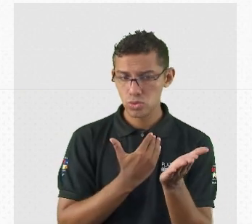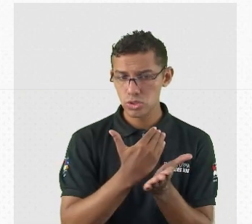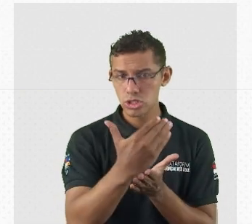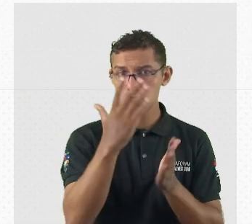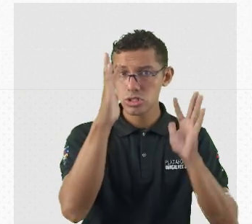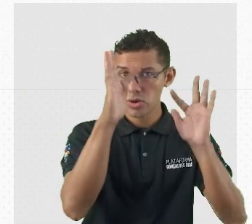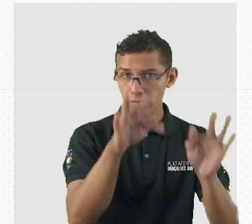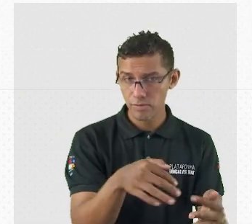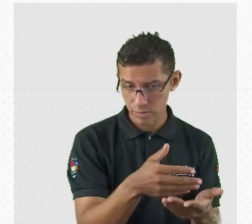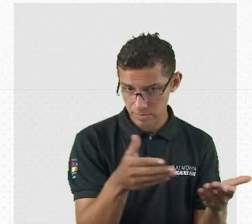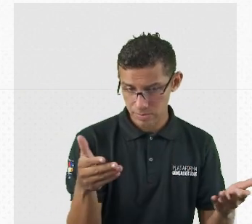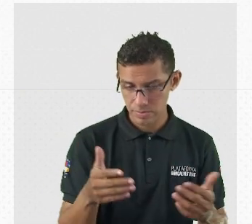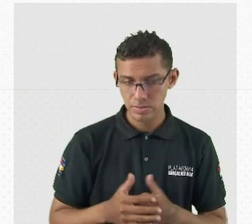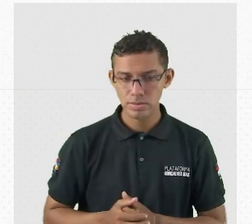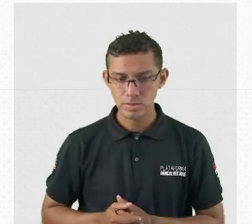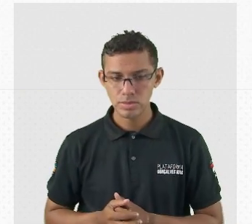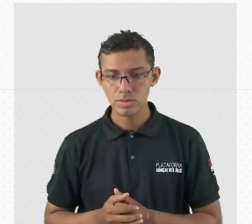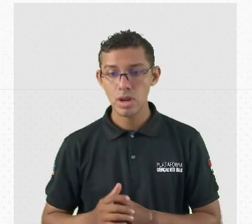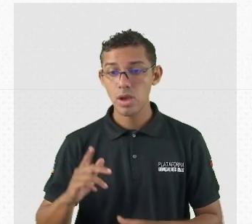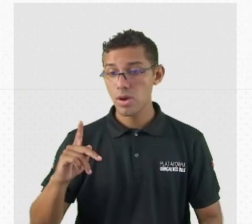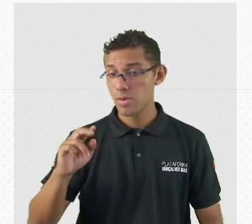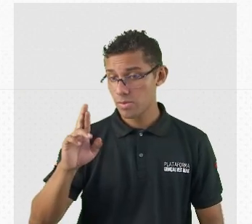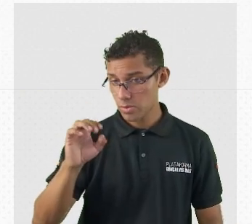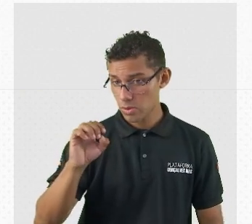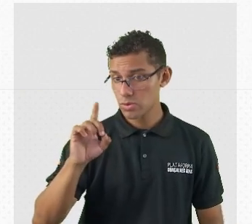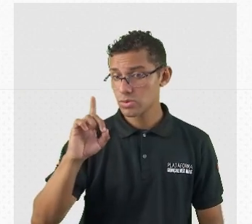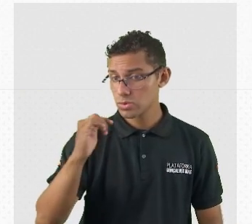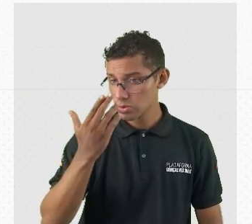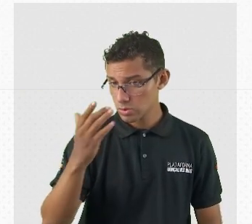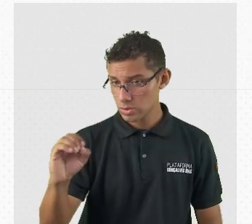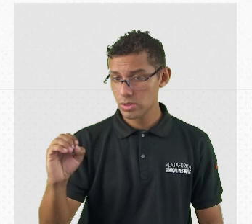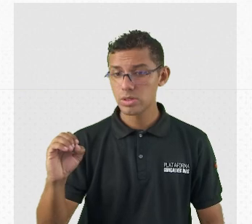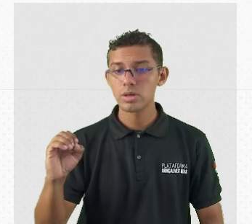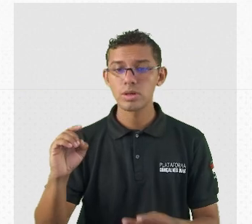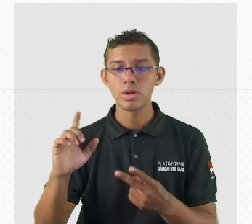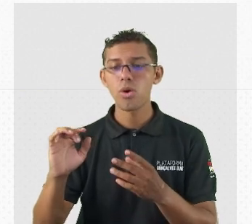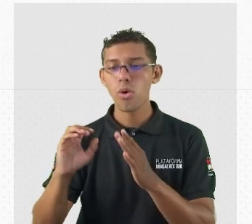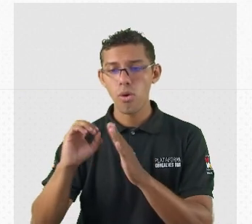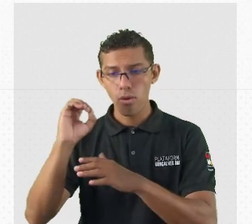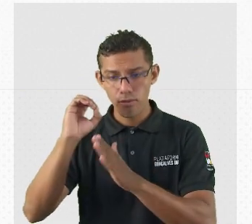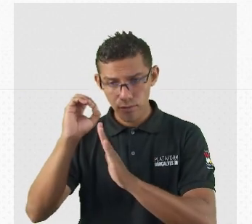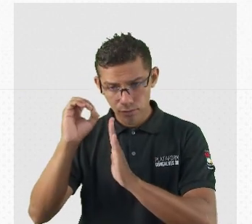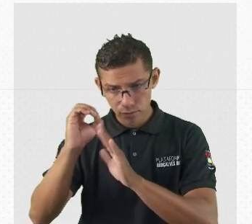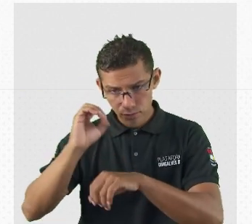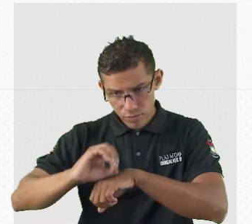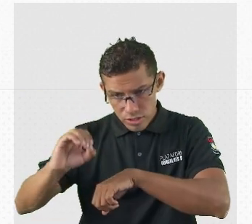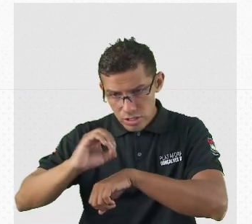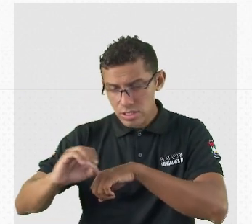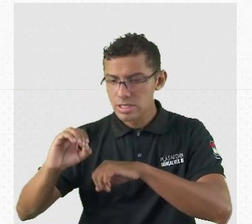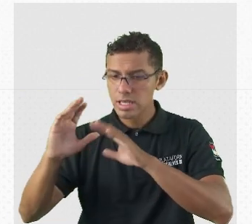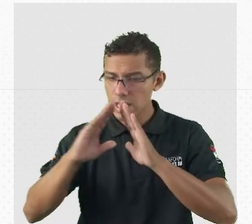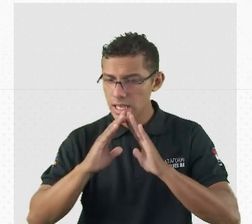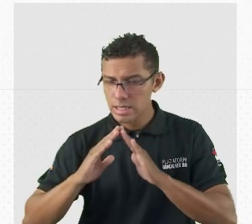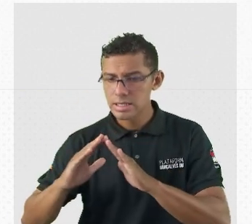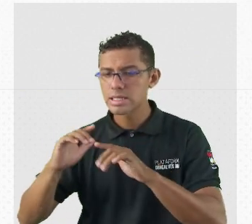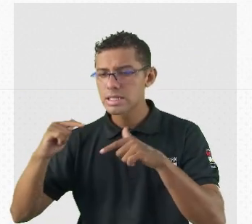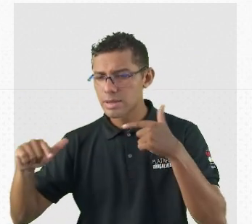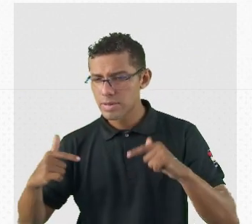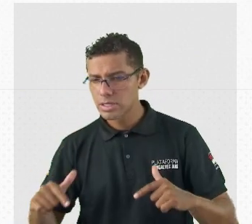ao fim, gente, tá? Produção manual, feita por artesãos em oficinas ou em casas. Cada